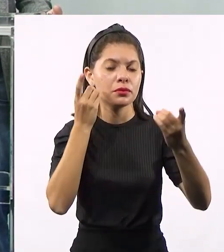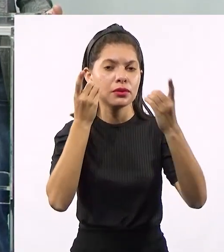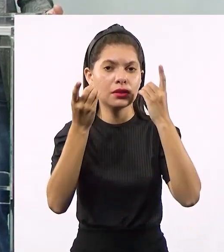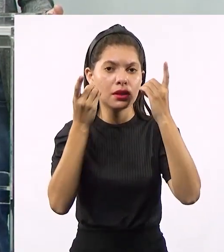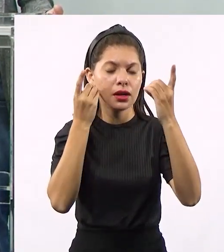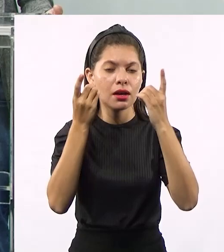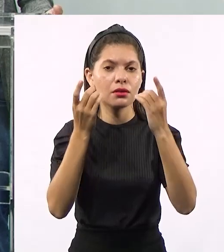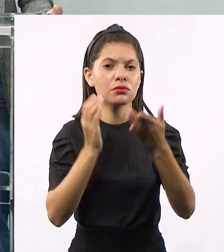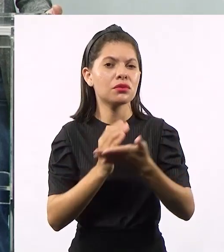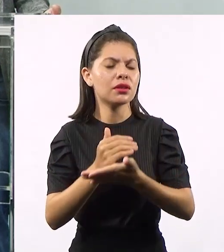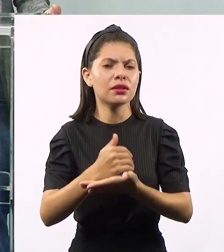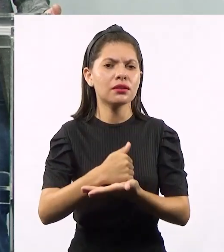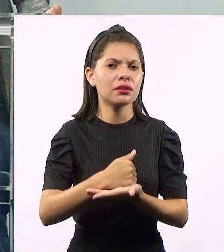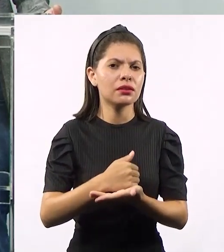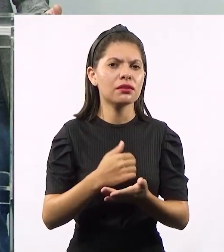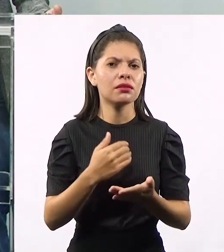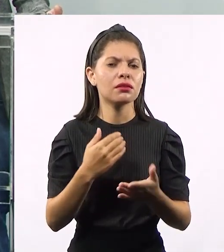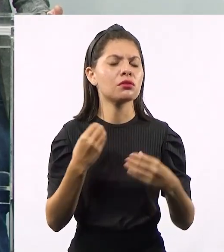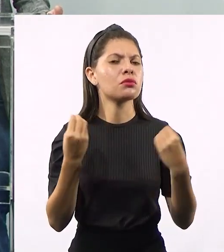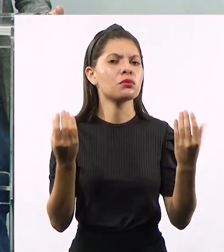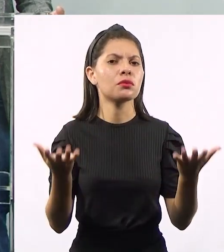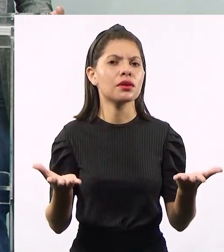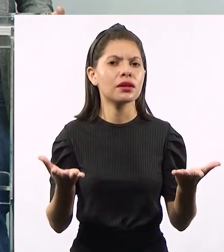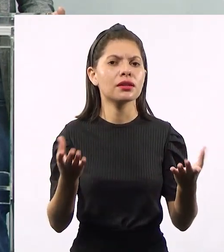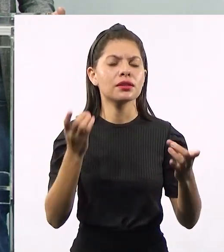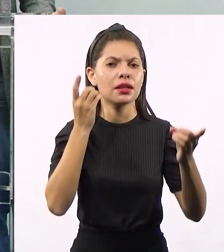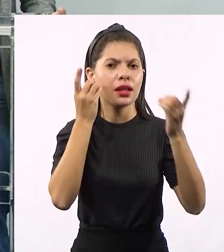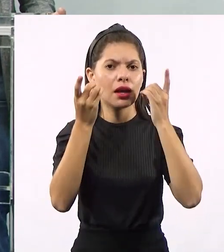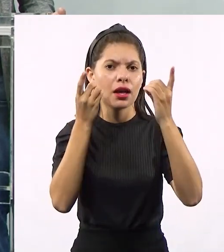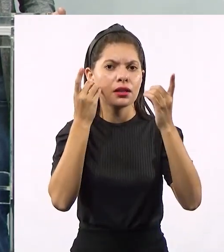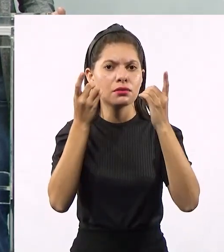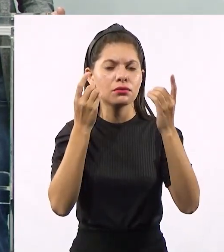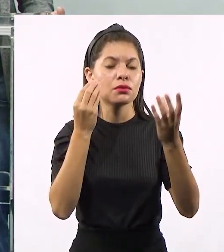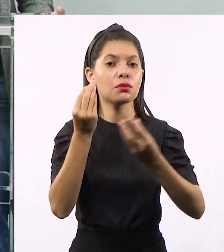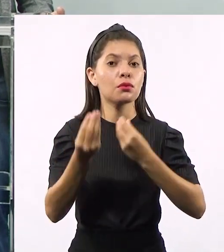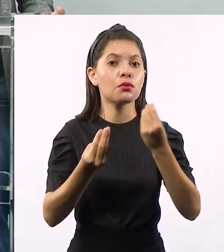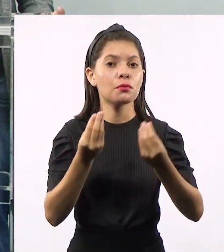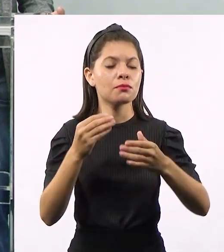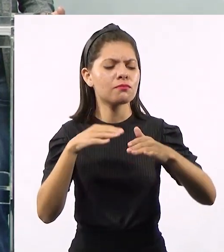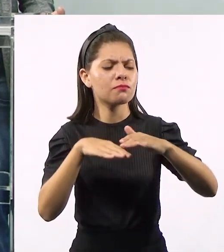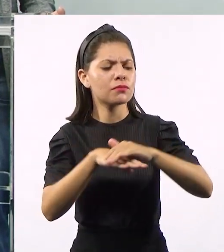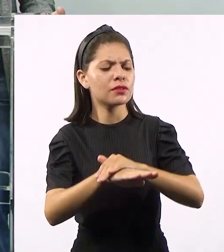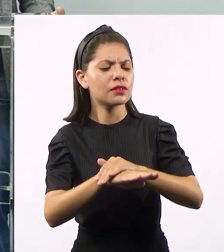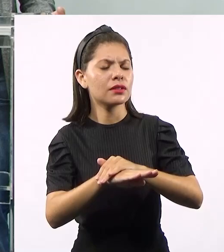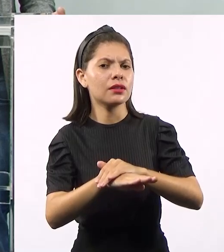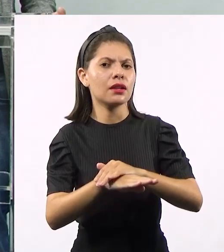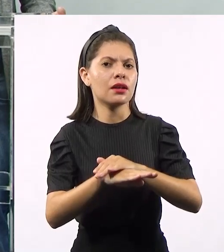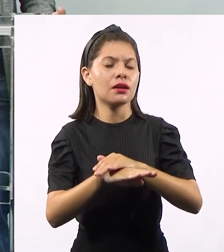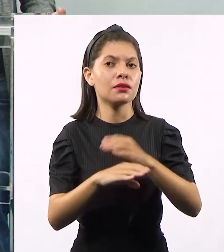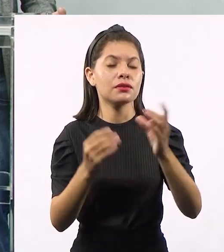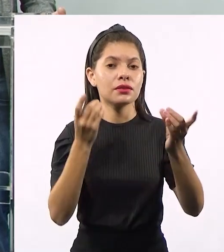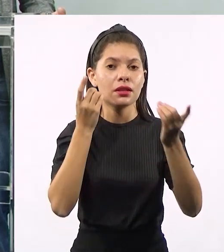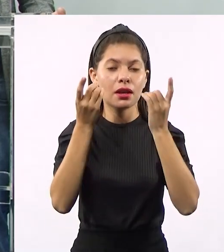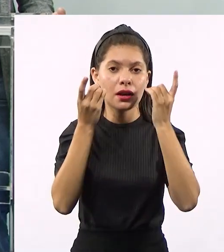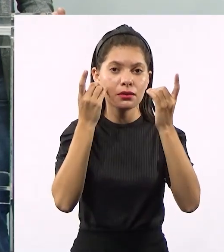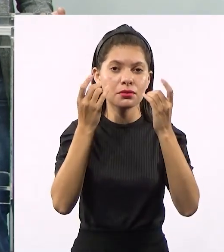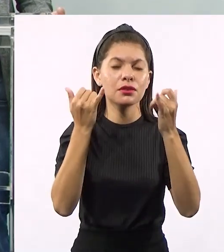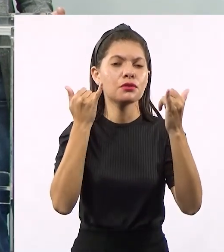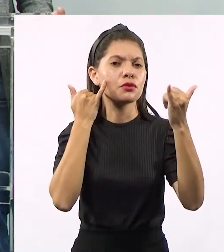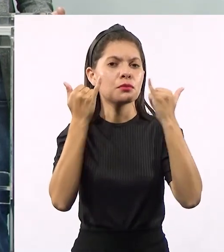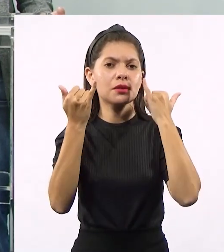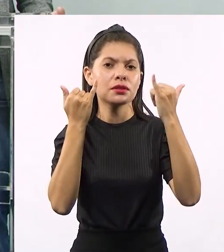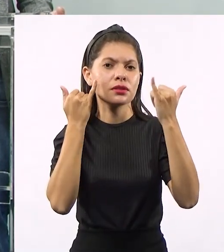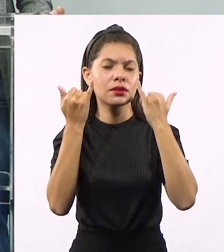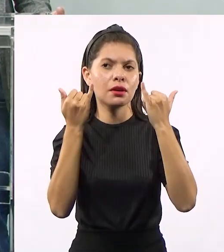coletados, como serão armazenados os dados. Então você pode inserir informações acerca de qual será o tratamento desses